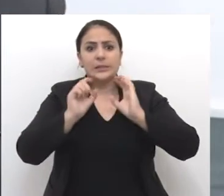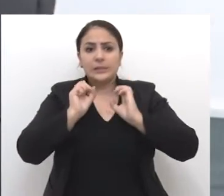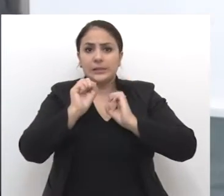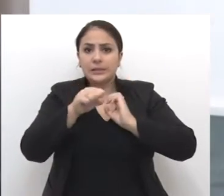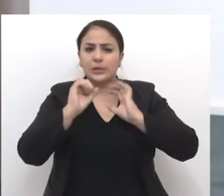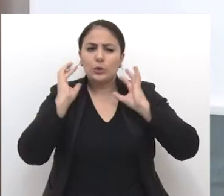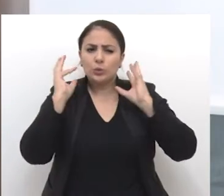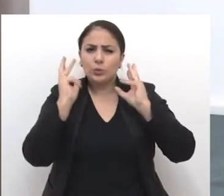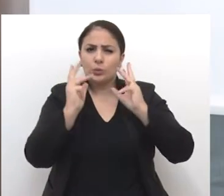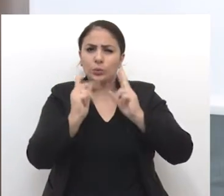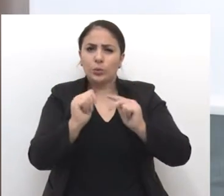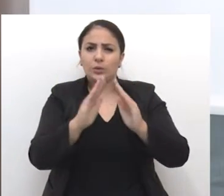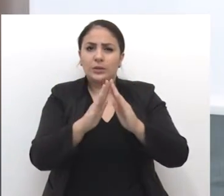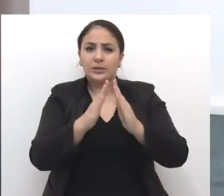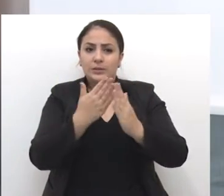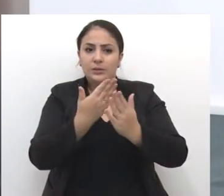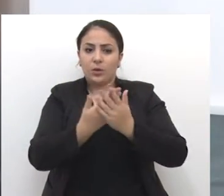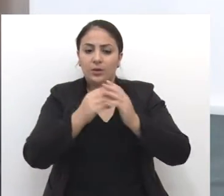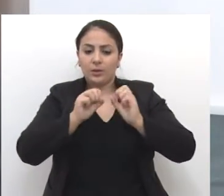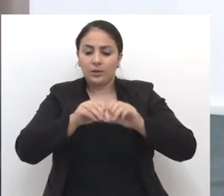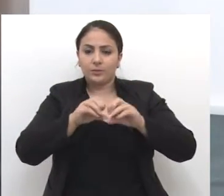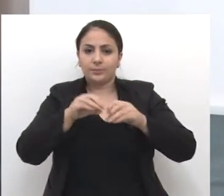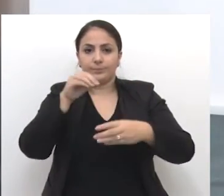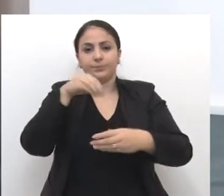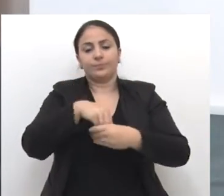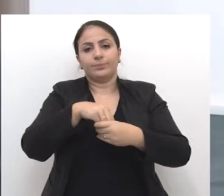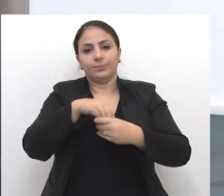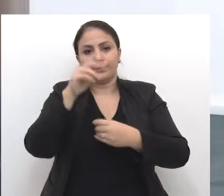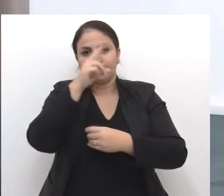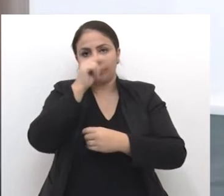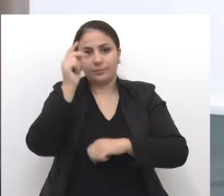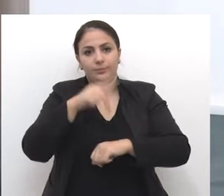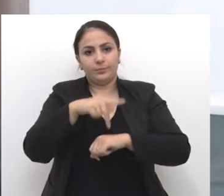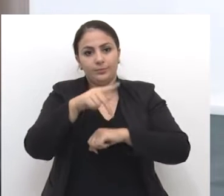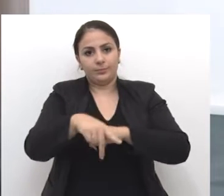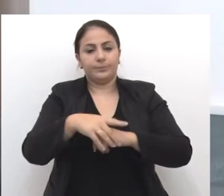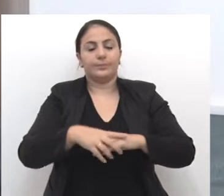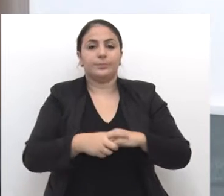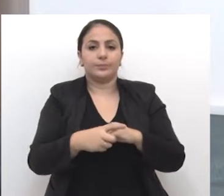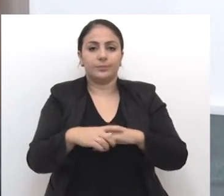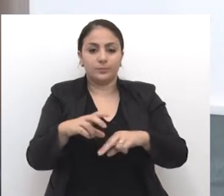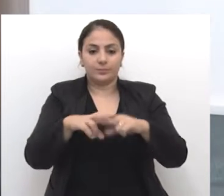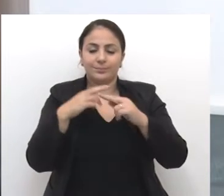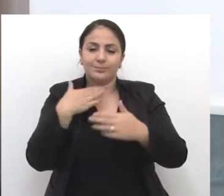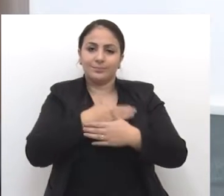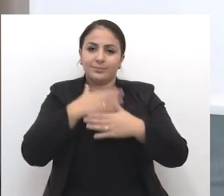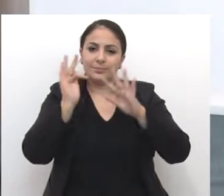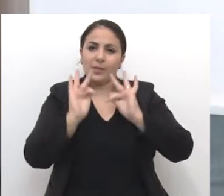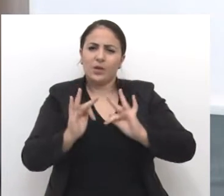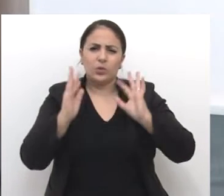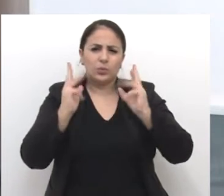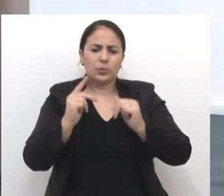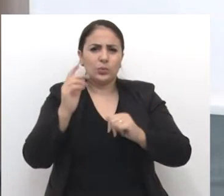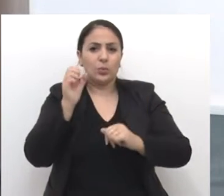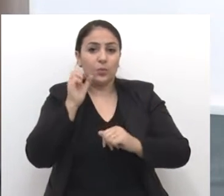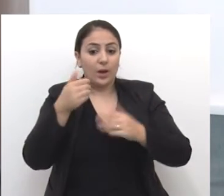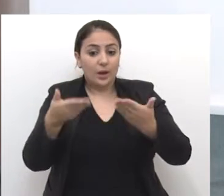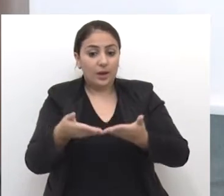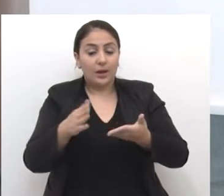para todos os estabelecimentos de ensinos dentro do município de Passo Fundo. Então nós estamos muito felizes depois de ouvir